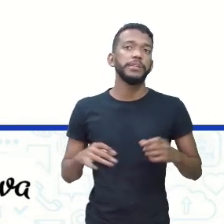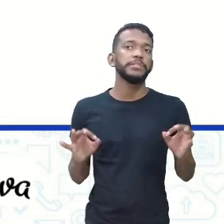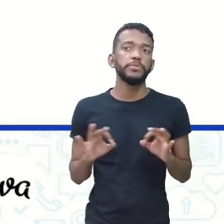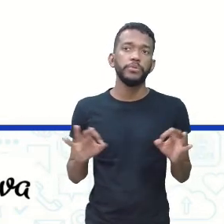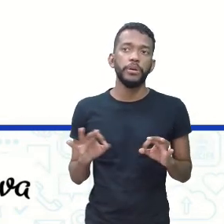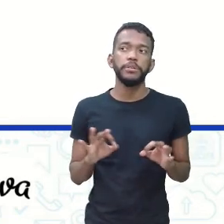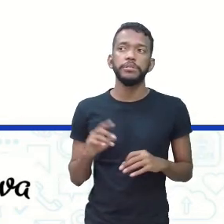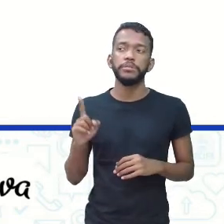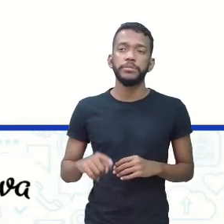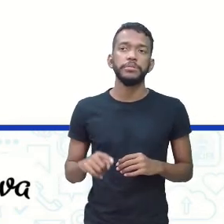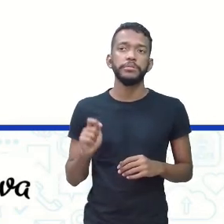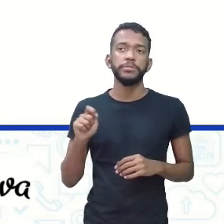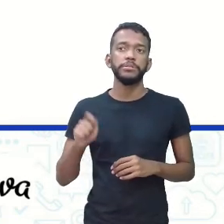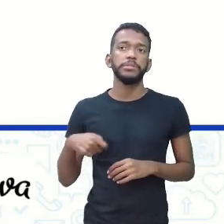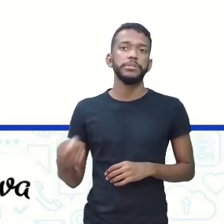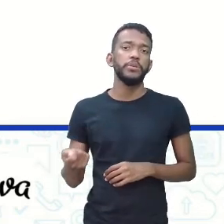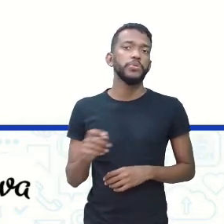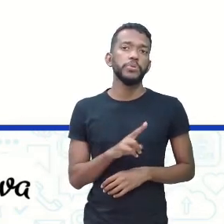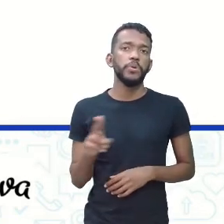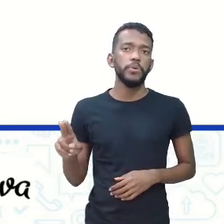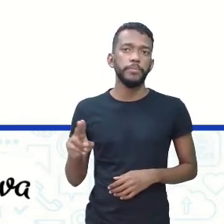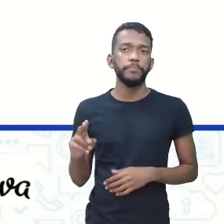assexuada é conhecida como